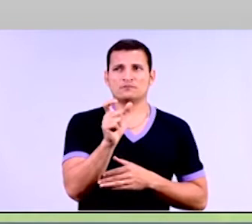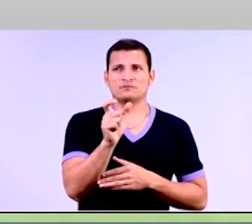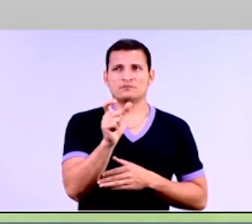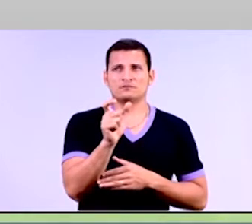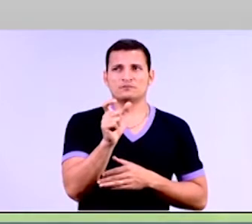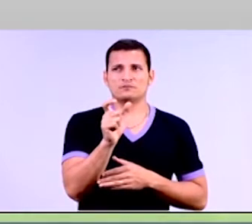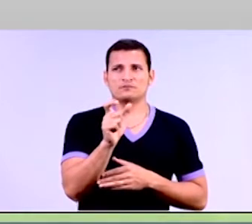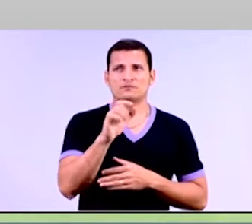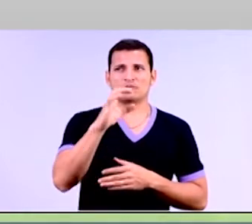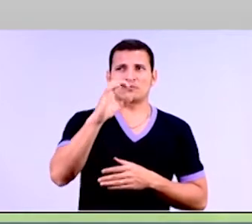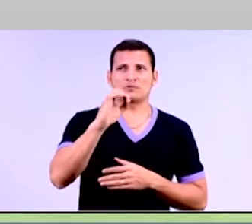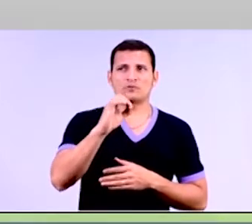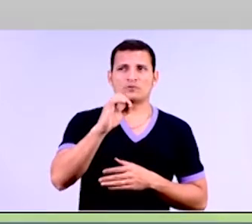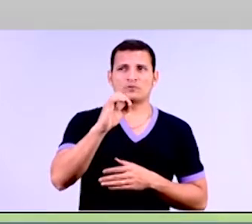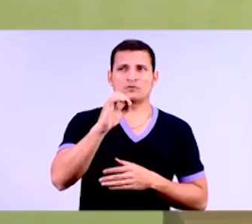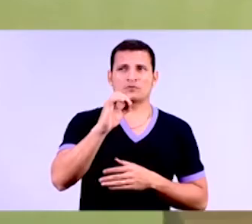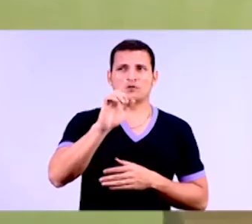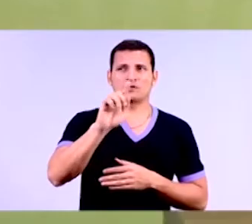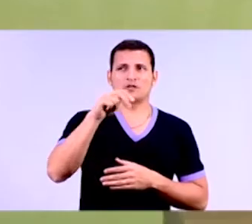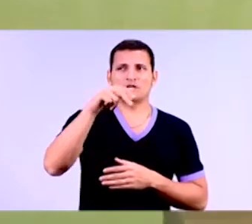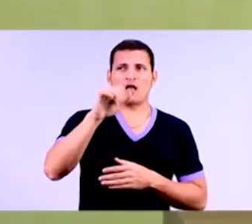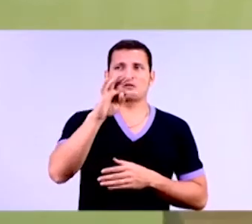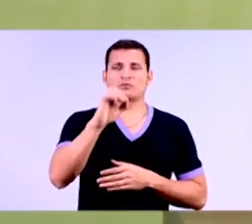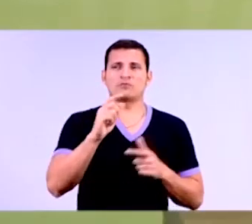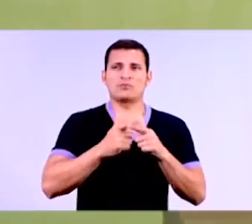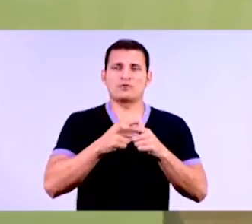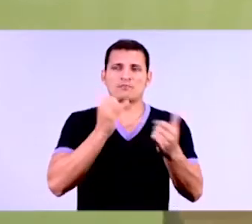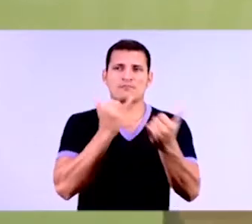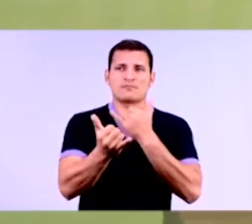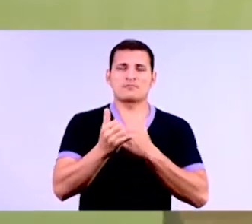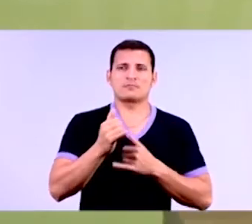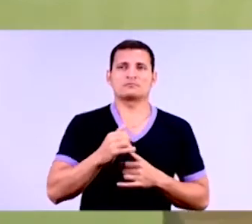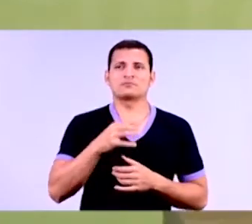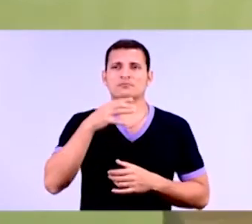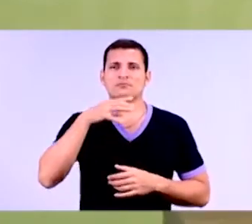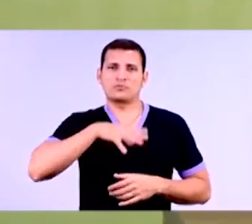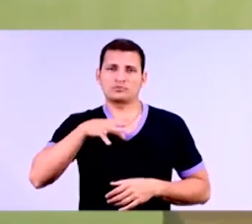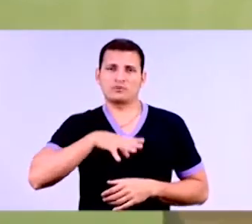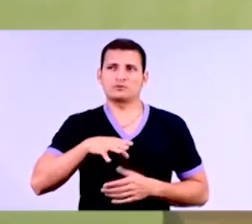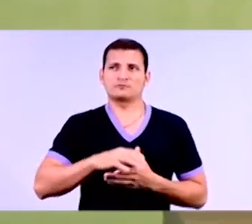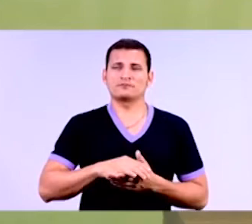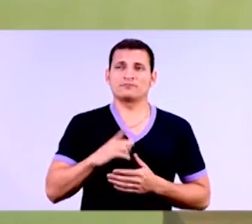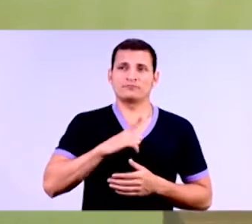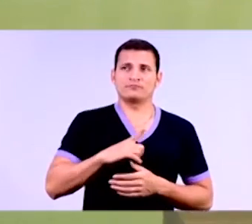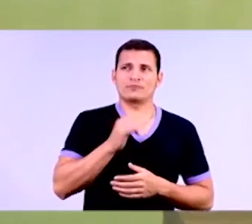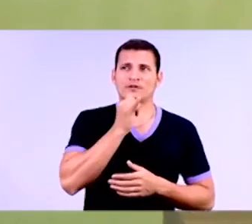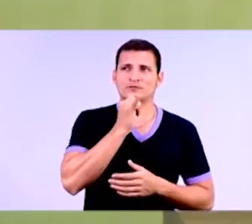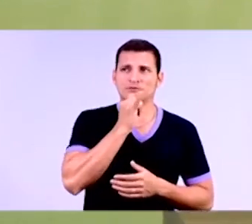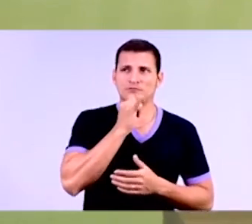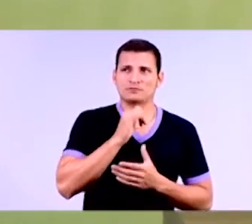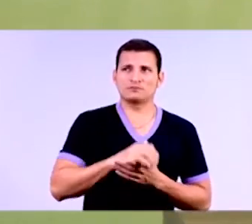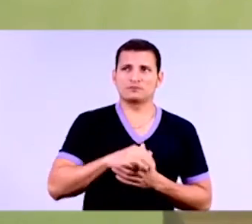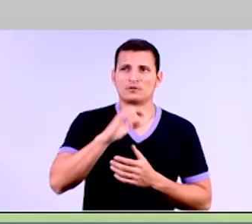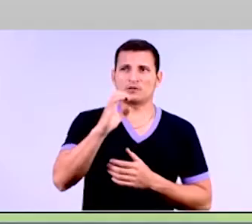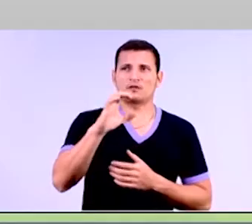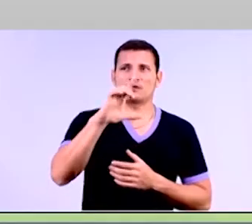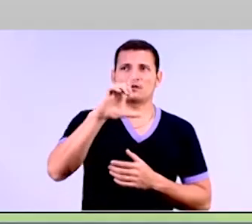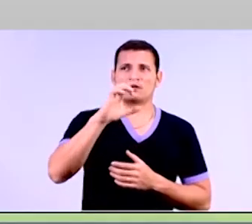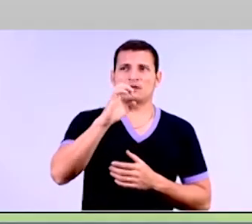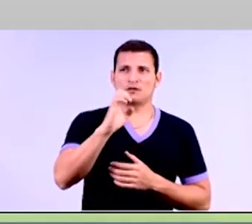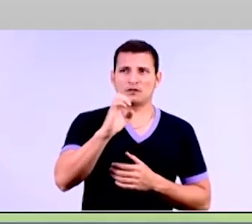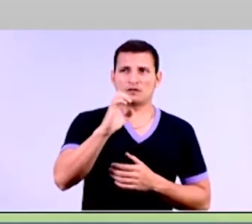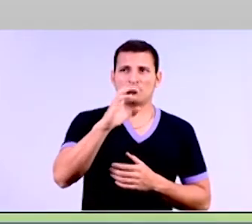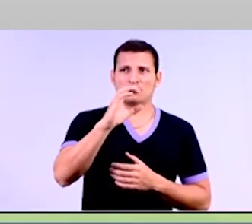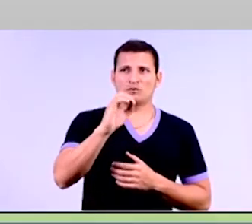considerada um cognato, porque é semelhante à nossa língua. Aí nós temos exemplos. Ecology, que é ecologia,